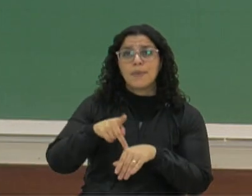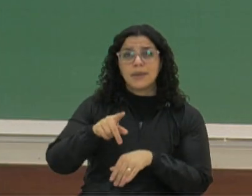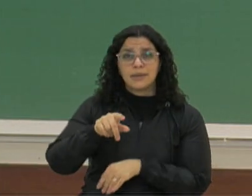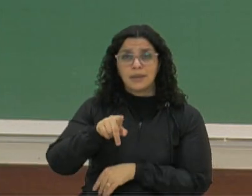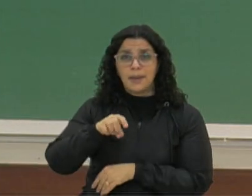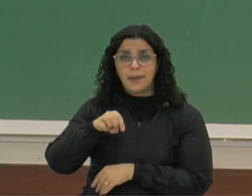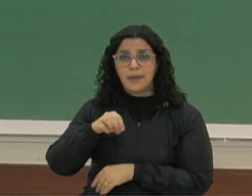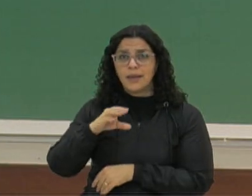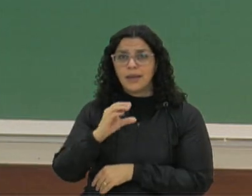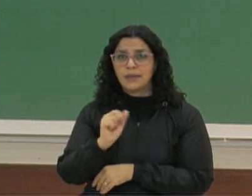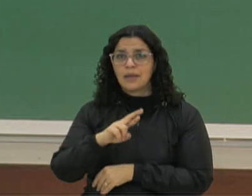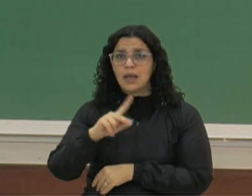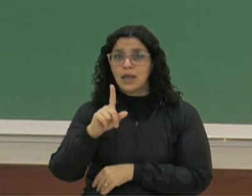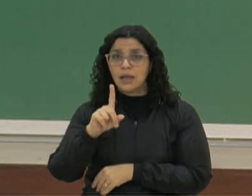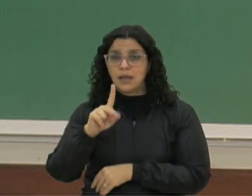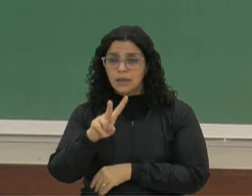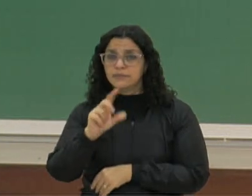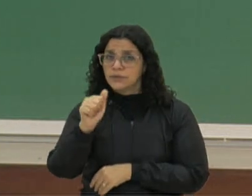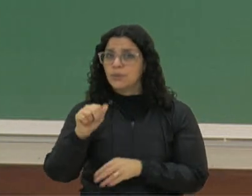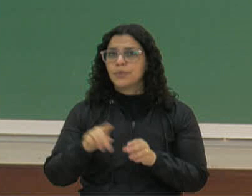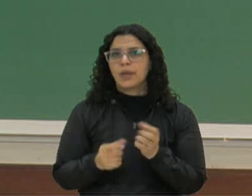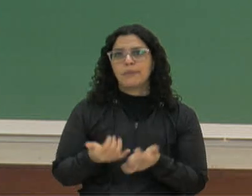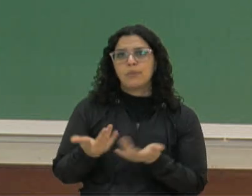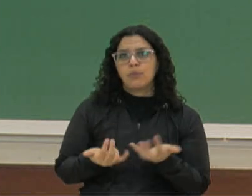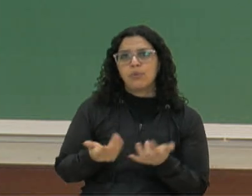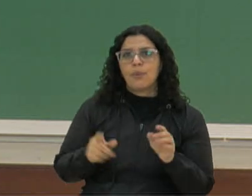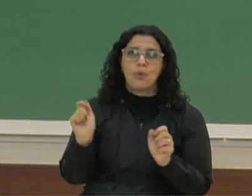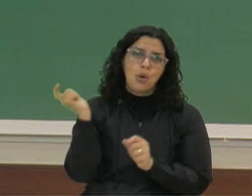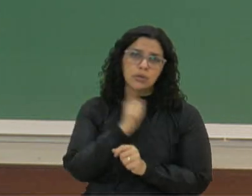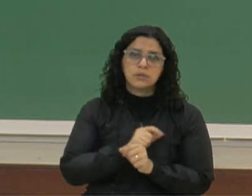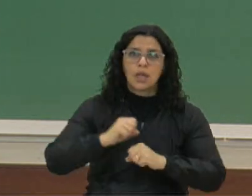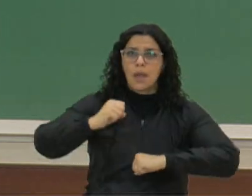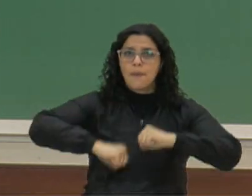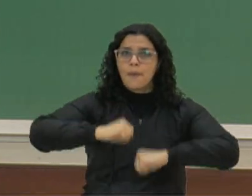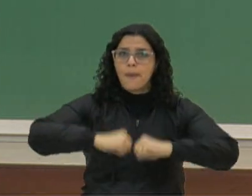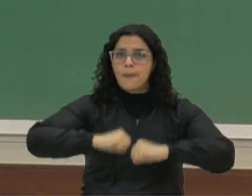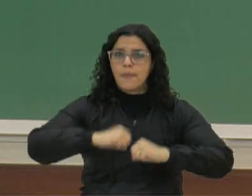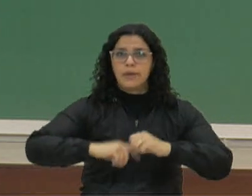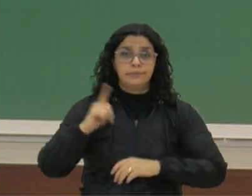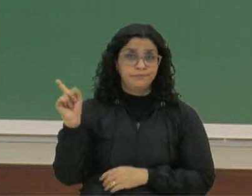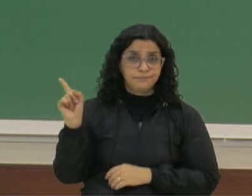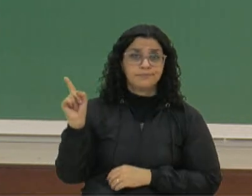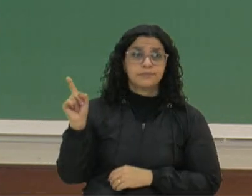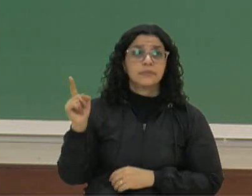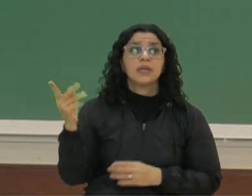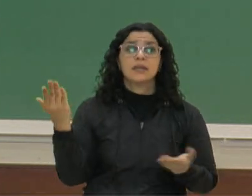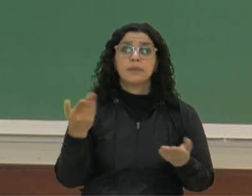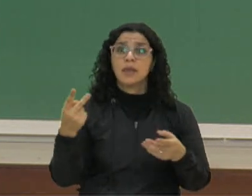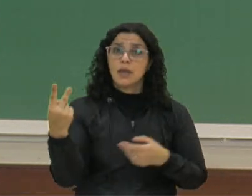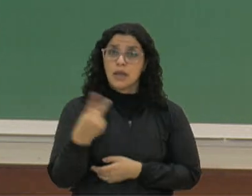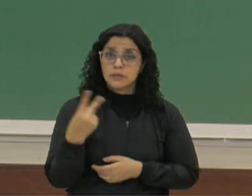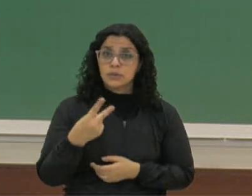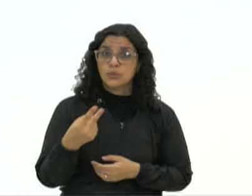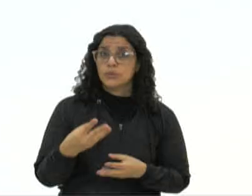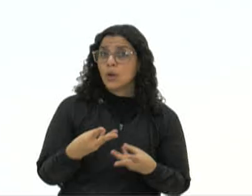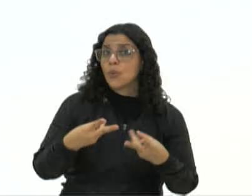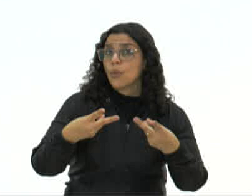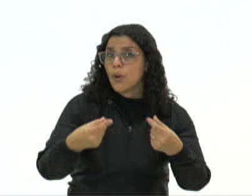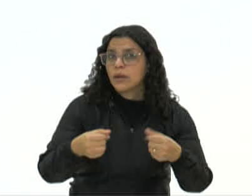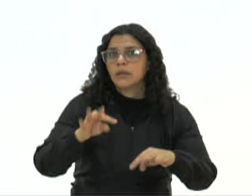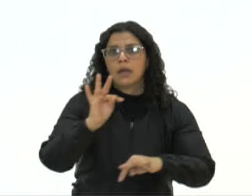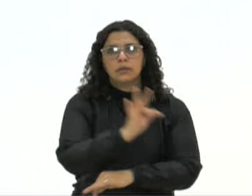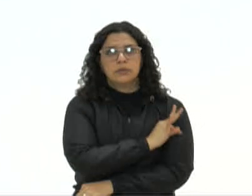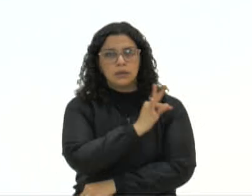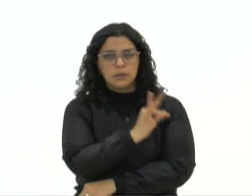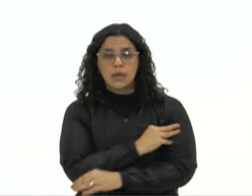gerar o vapor que movimentava os motores. Já na segunda Revolução Industrial, ao aprimoramento das técnicas,